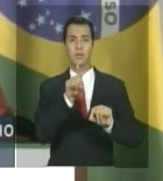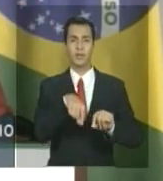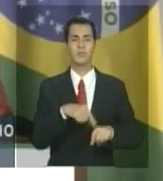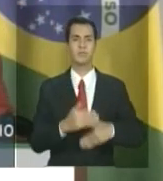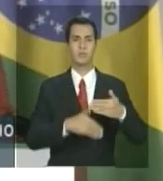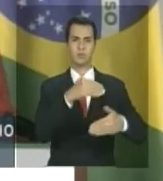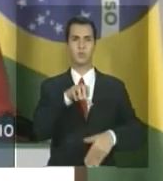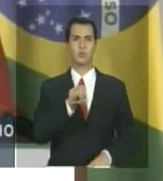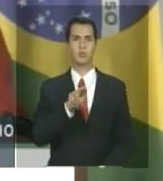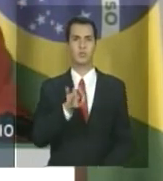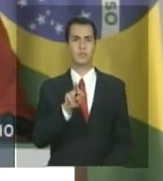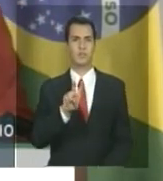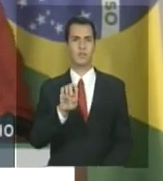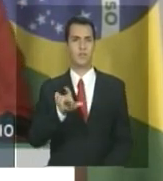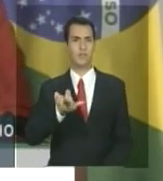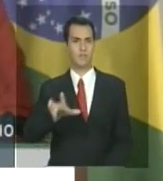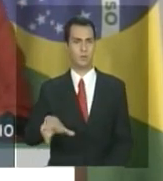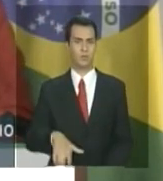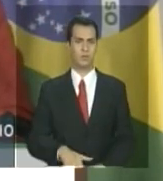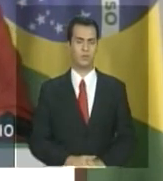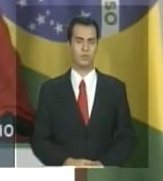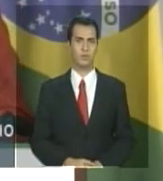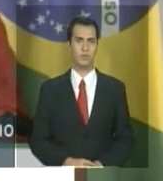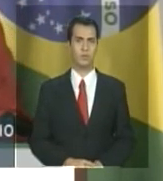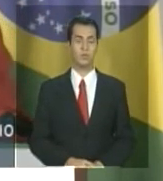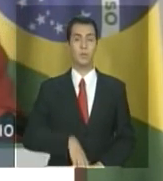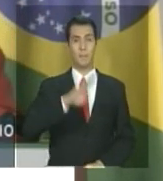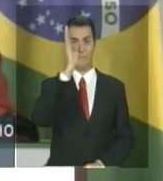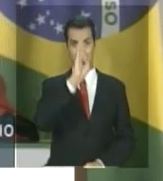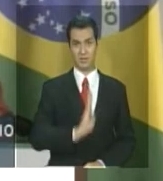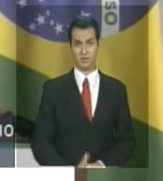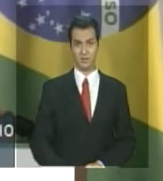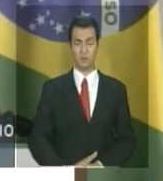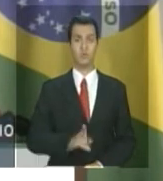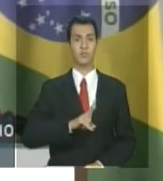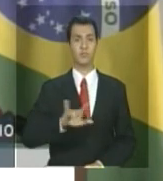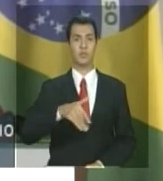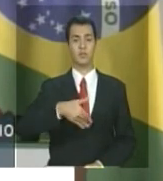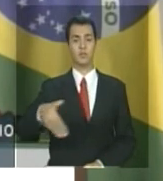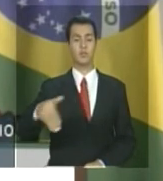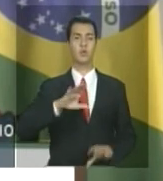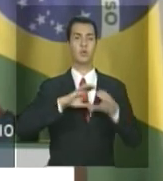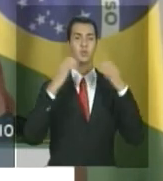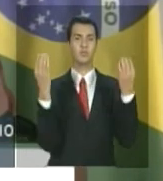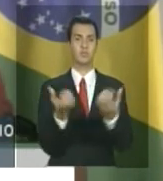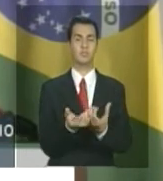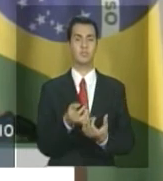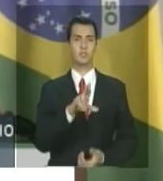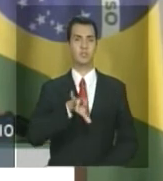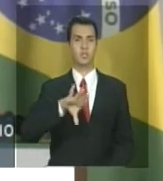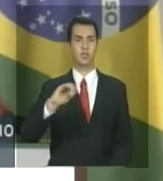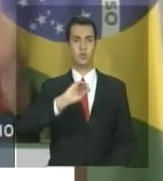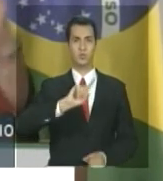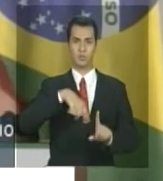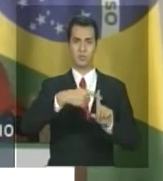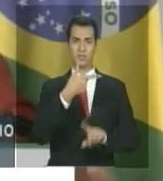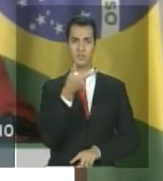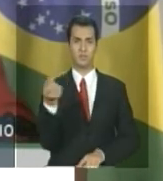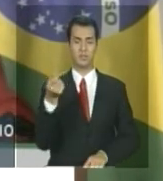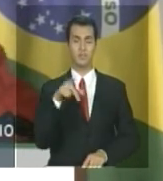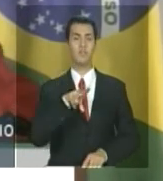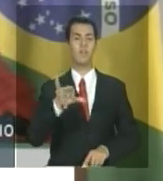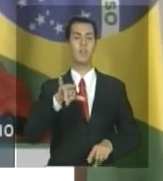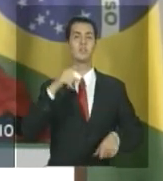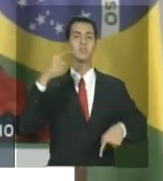sustentável. O Brasil, na Rio+20, que estará discutindo, sobretudo, o